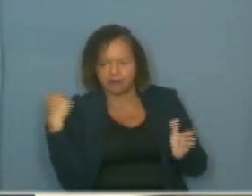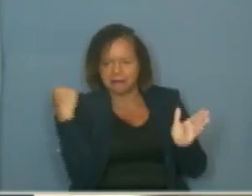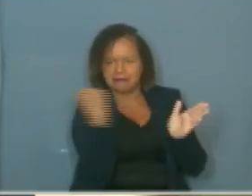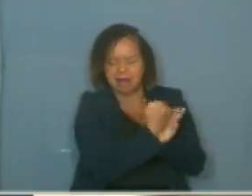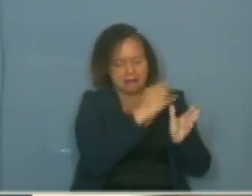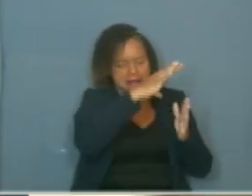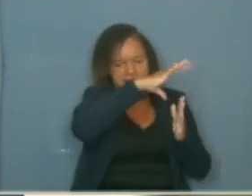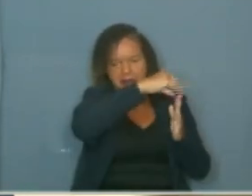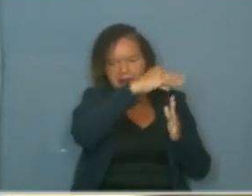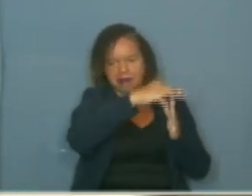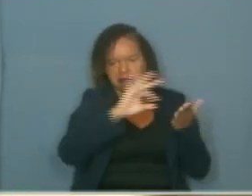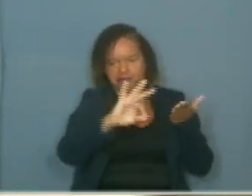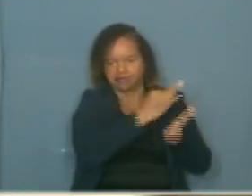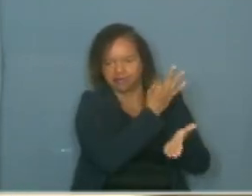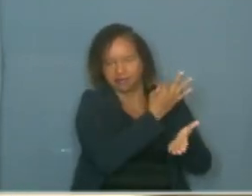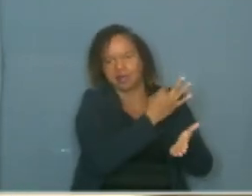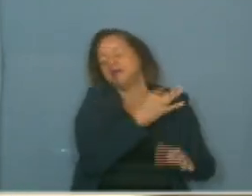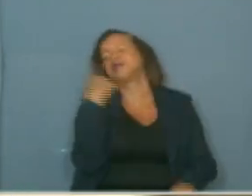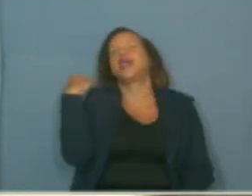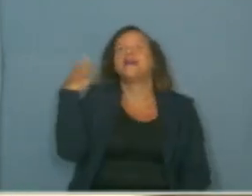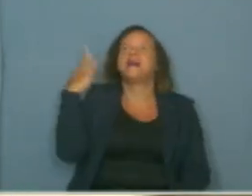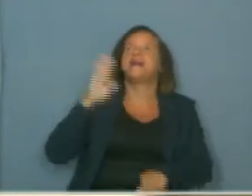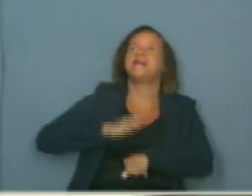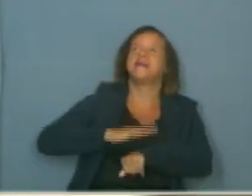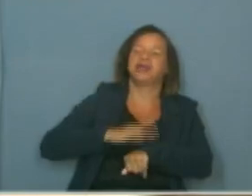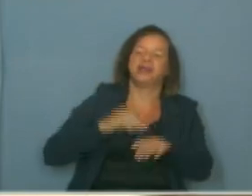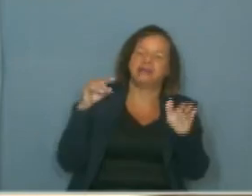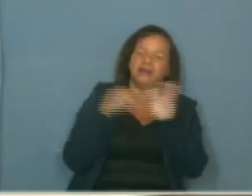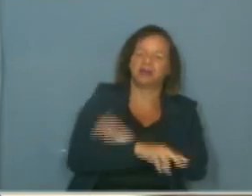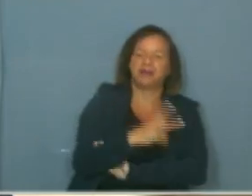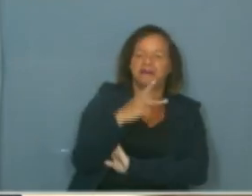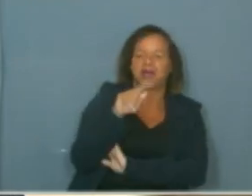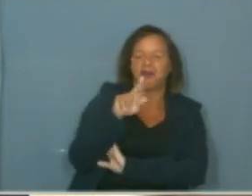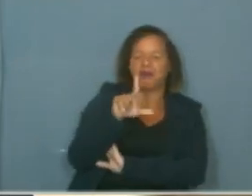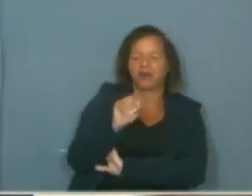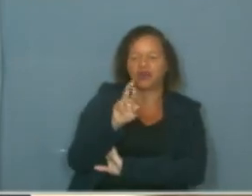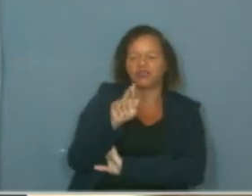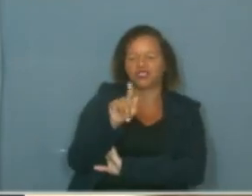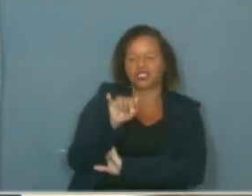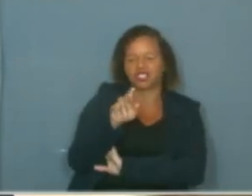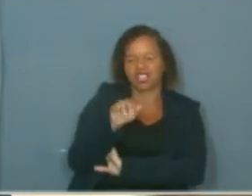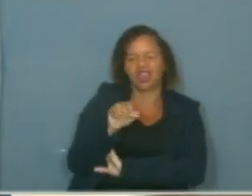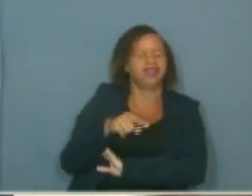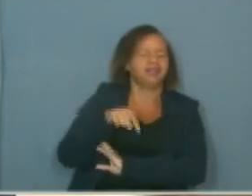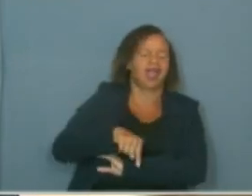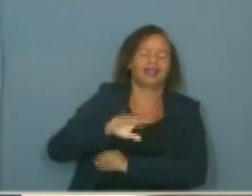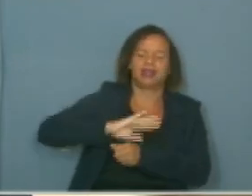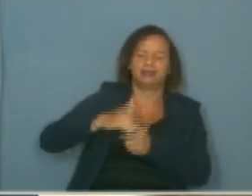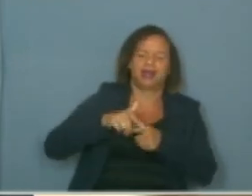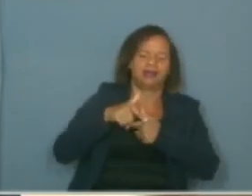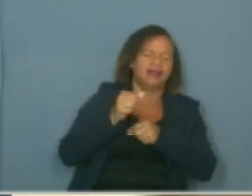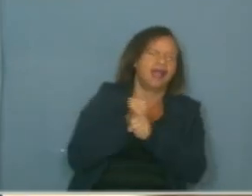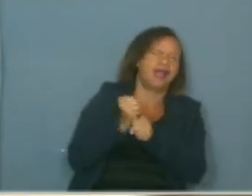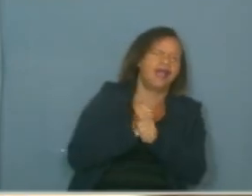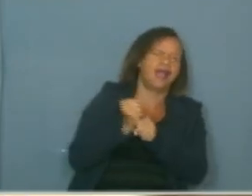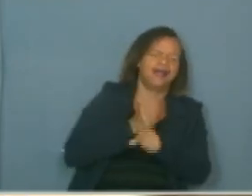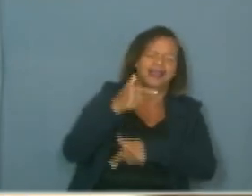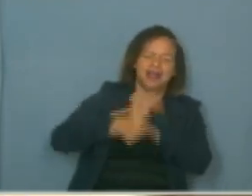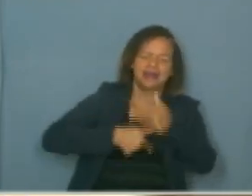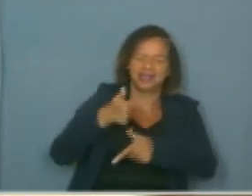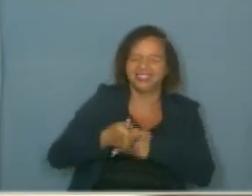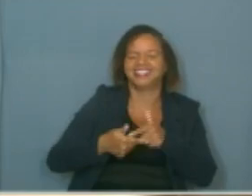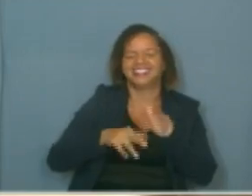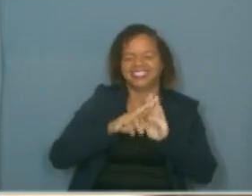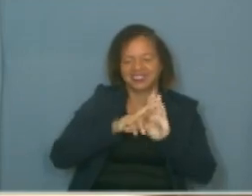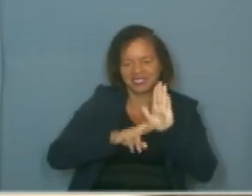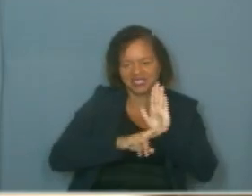protocolado. Porque na época a gente perguntou a Paulo Rogério, que está aqui nessa casa há décadas, que é o coordenador dos processos